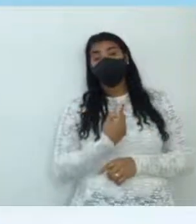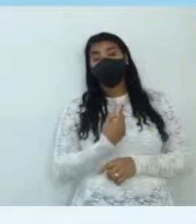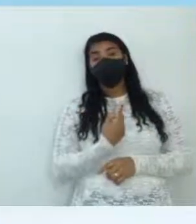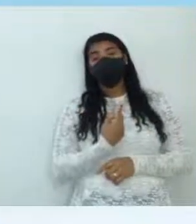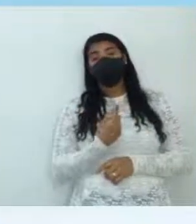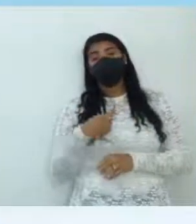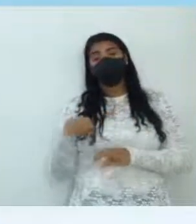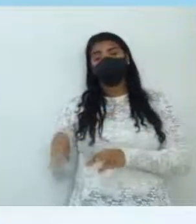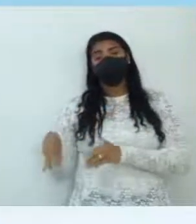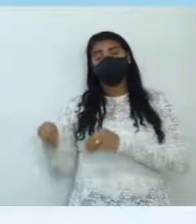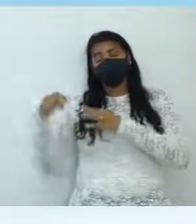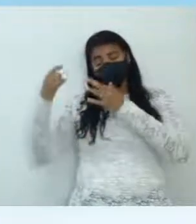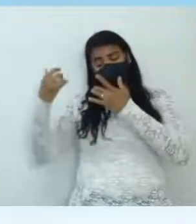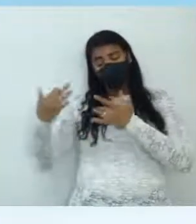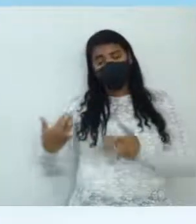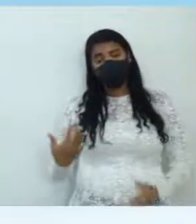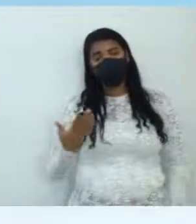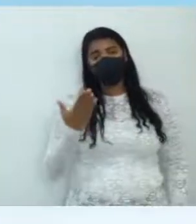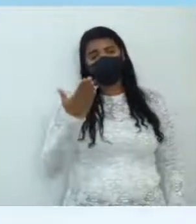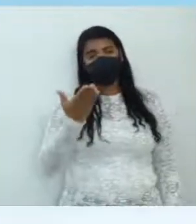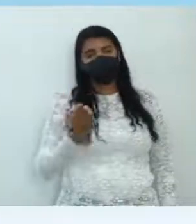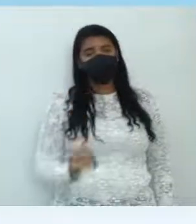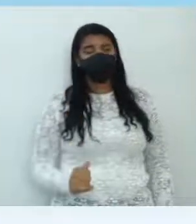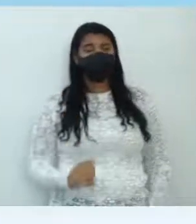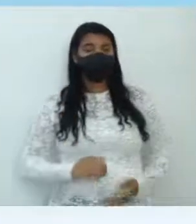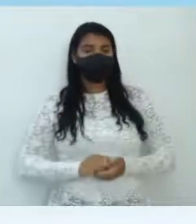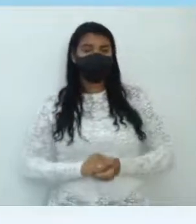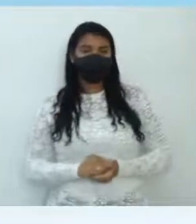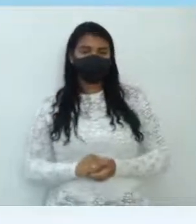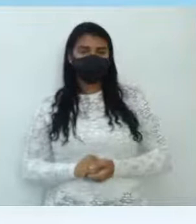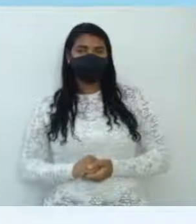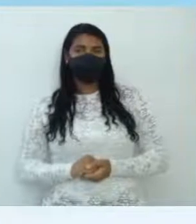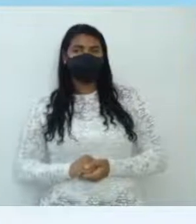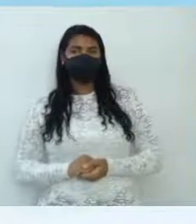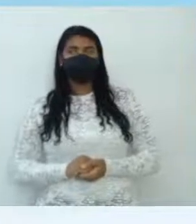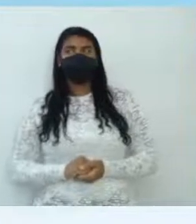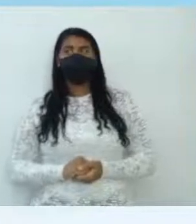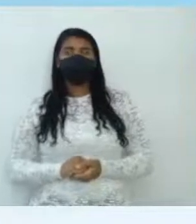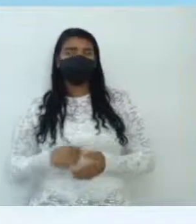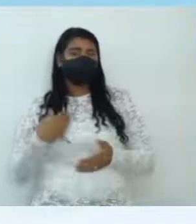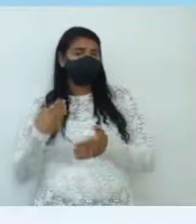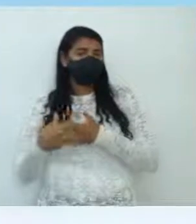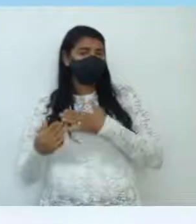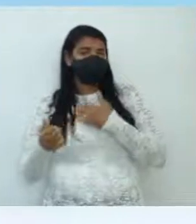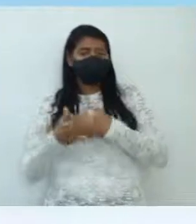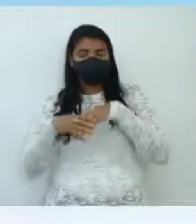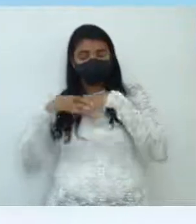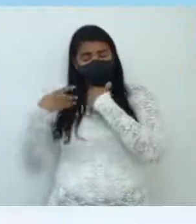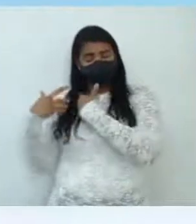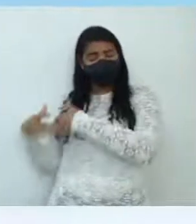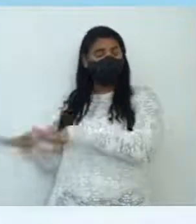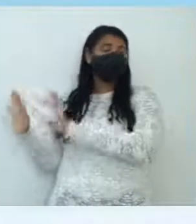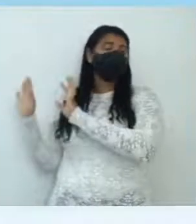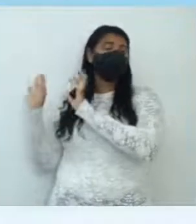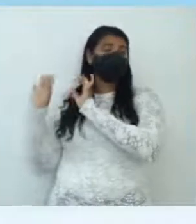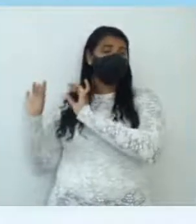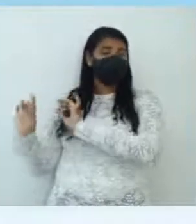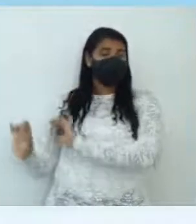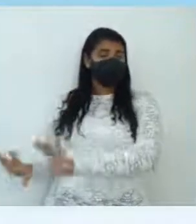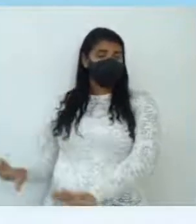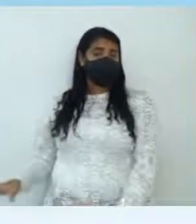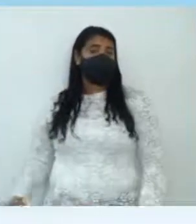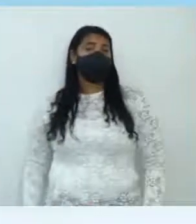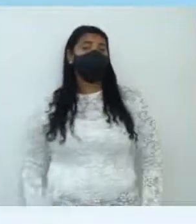resíduos, como eu estava falando para vocês, eles são ali jogados de forma incorreta e vai